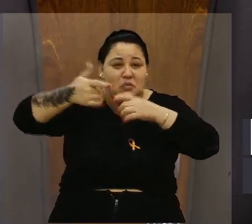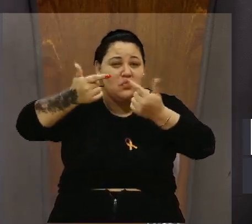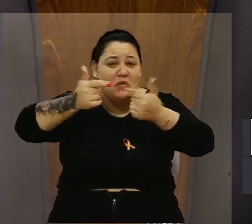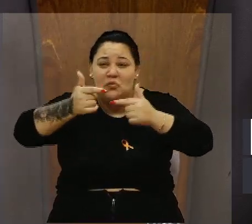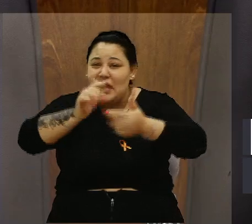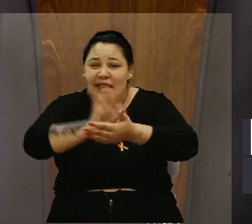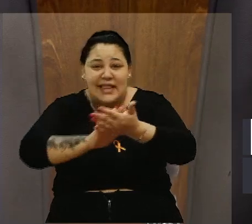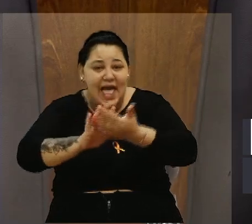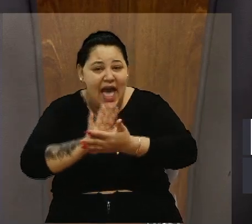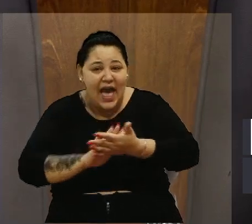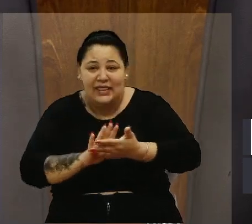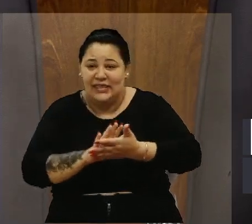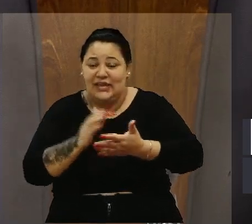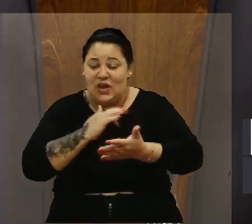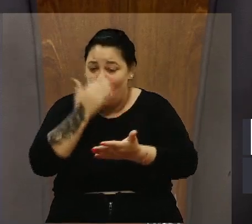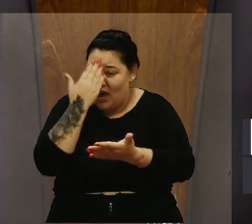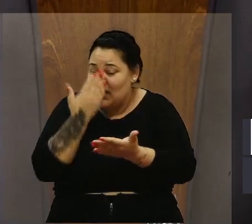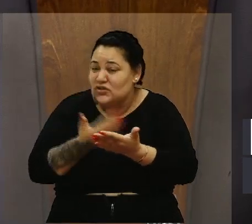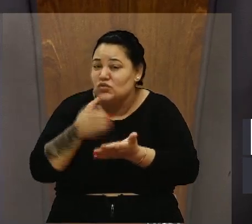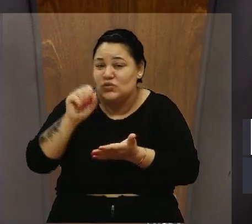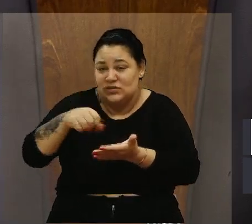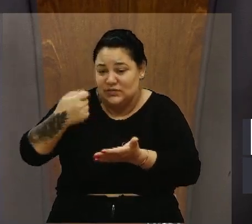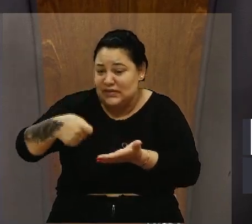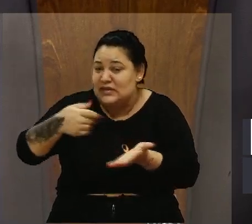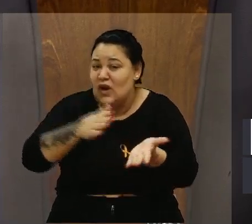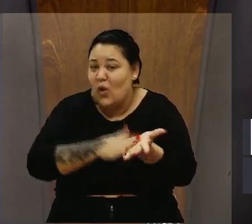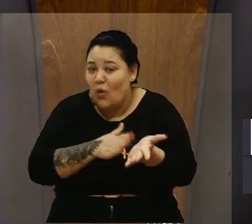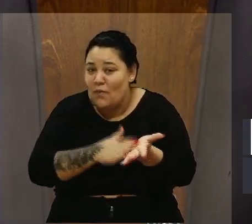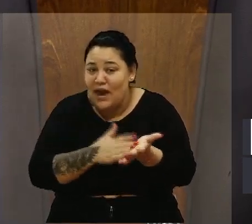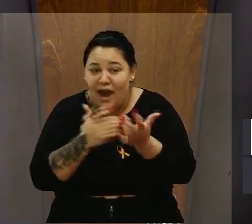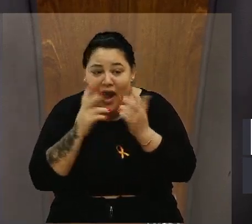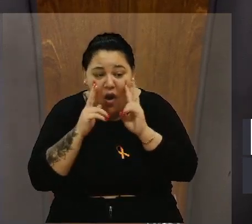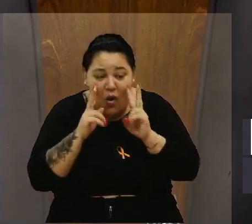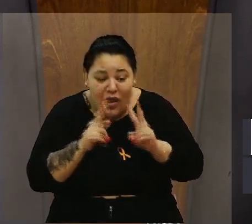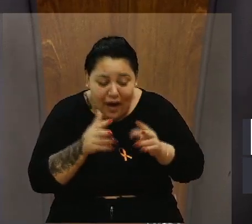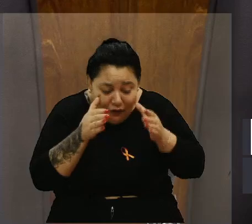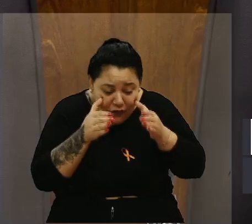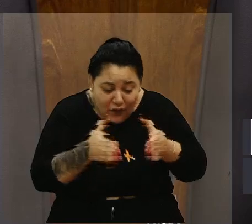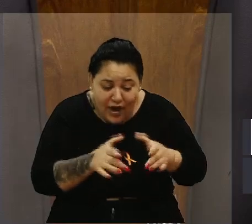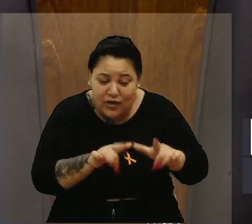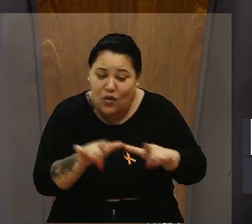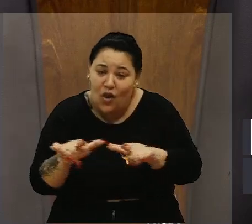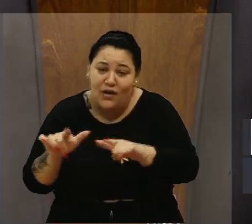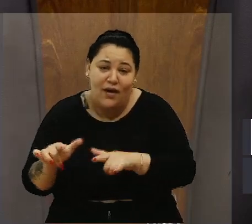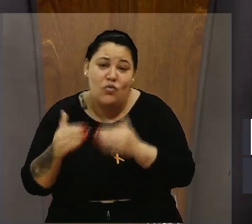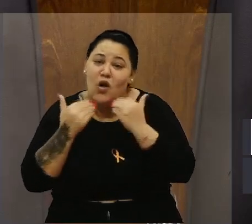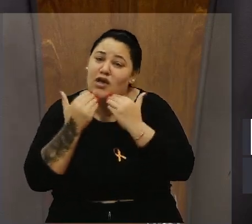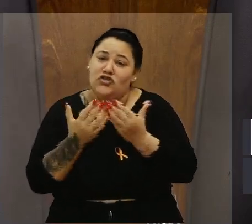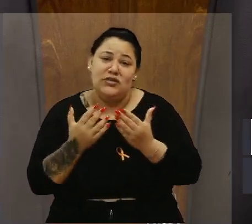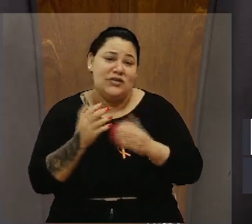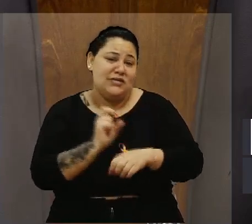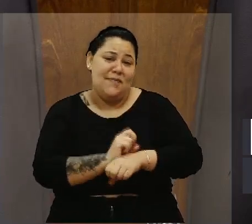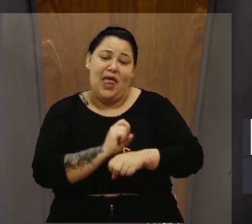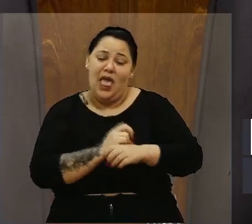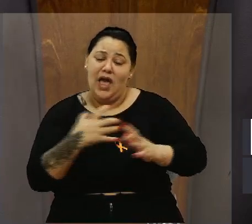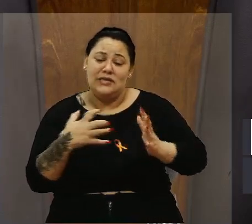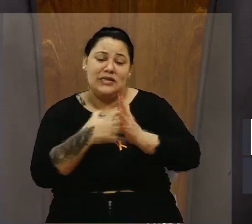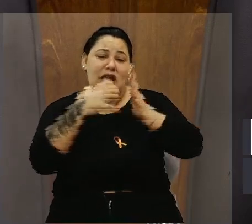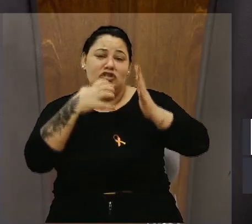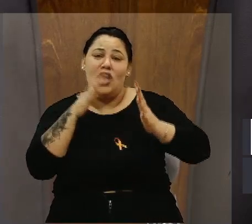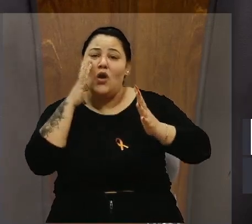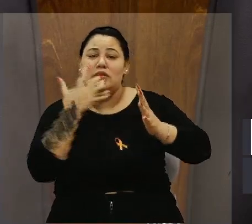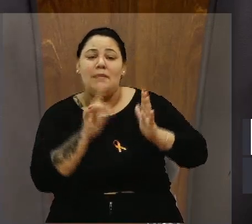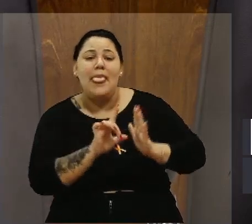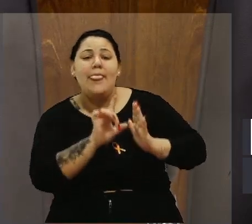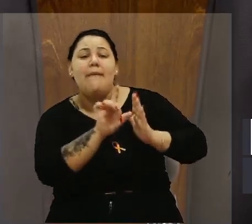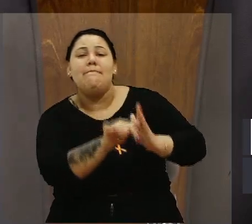a gente tem que fazer essa cobrança, tem que olhar para esses locais para não esperar, de fato, uma fatalidade acontecer para daí a gente tomar alguma